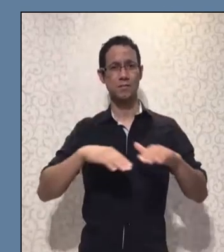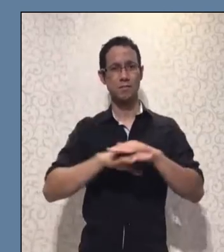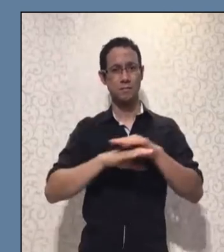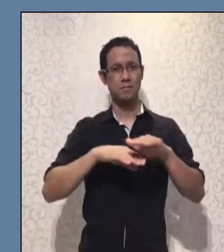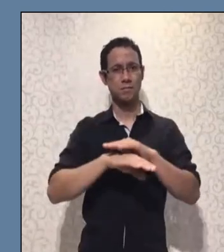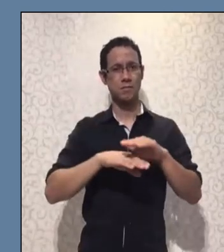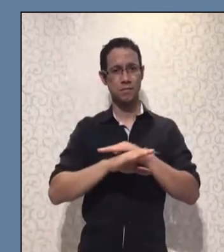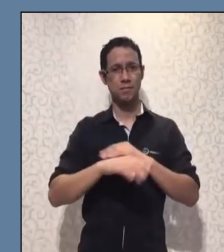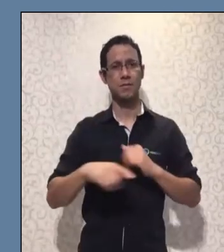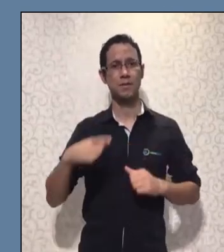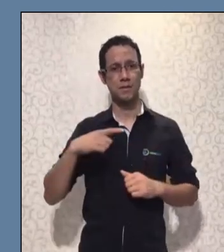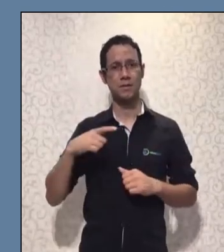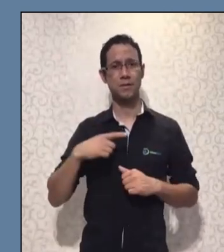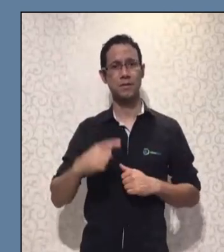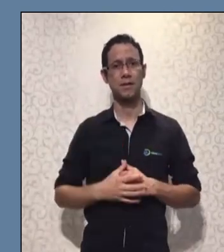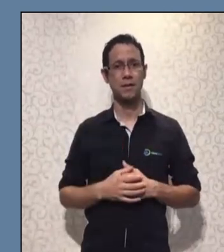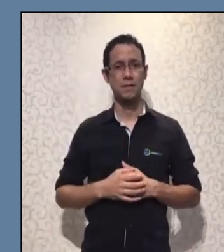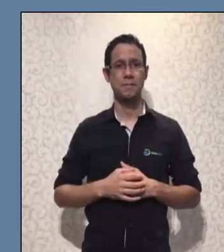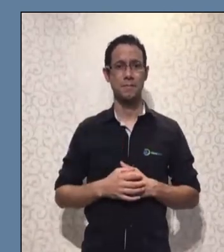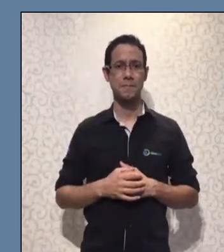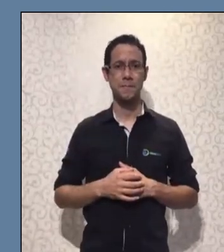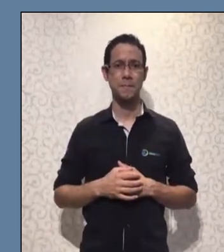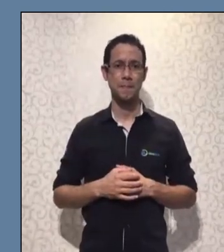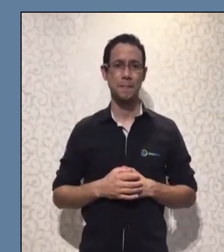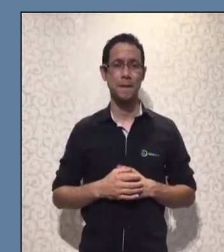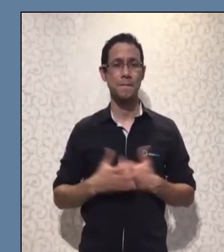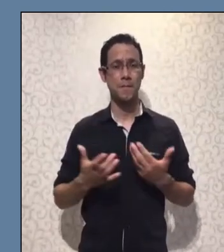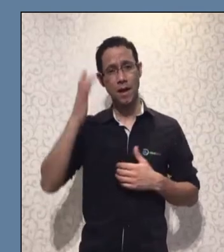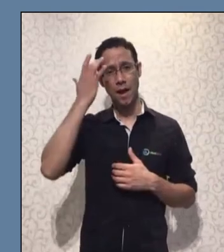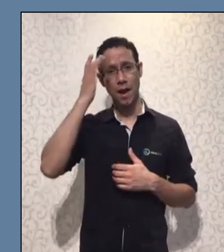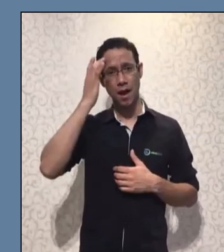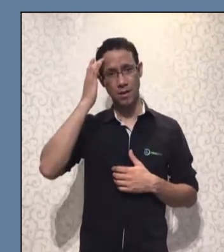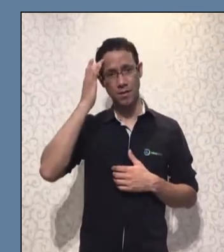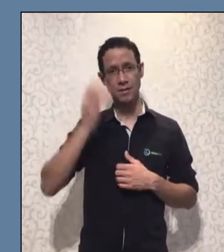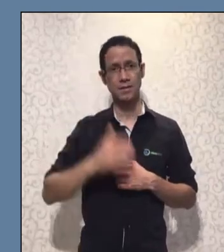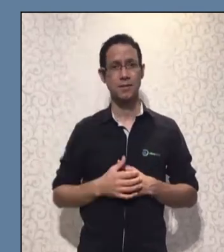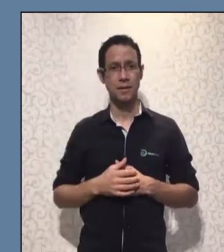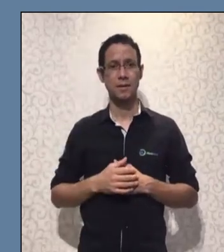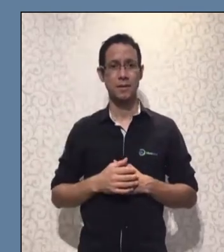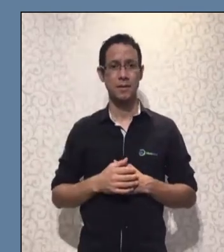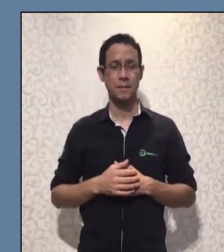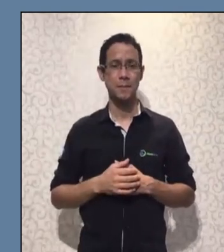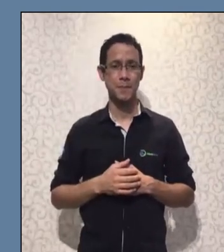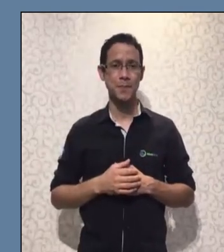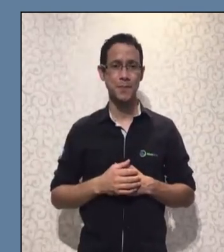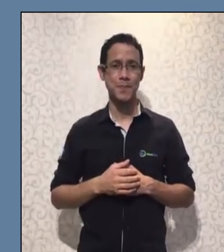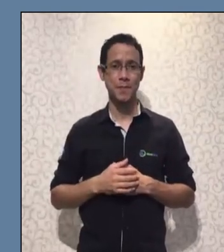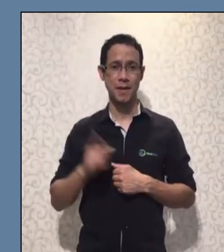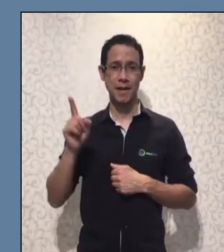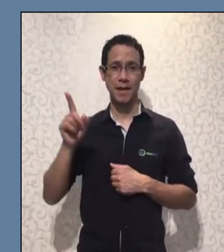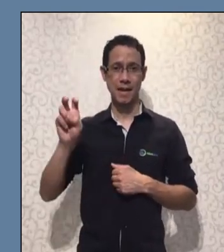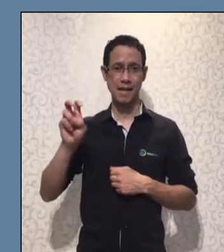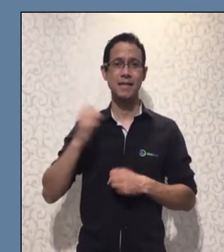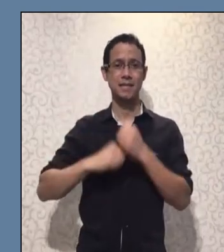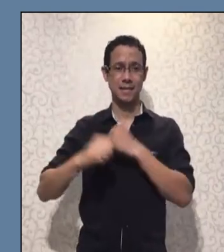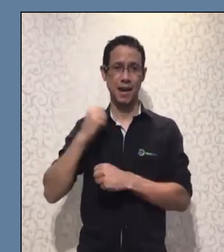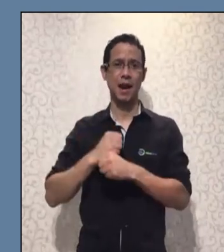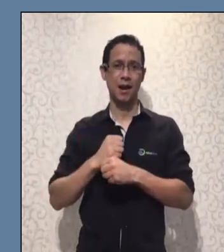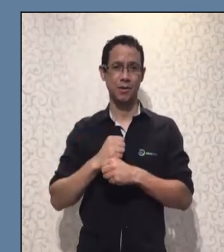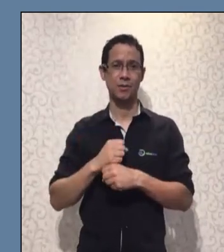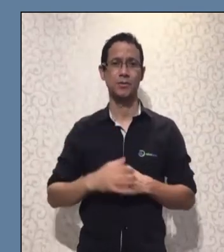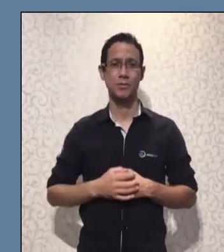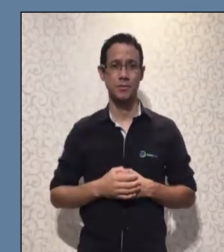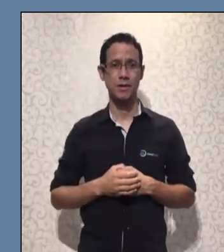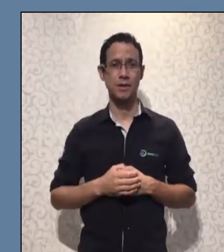essa virada, eu acho que sobretudo nos últimos 15 anos, né? Mas, Juliana, essa